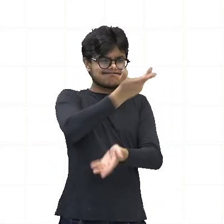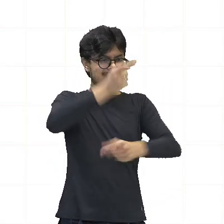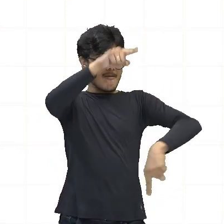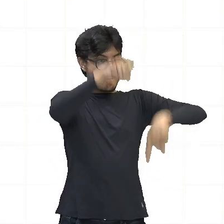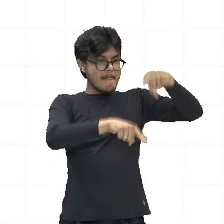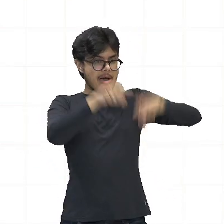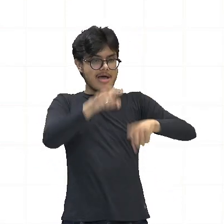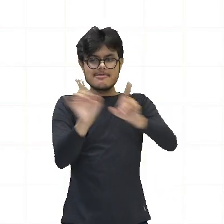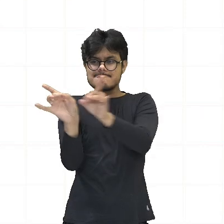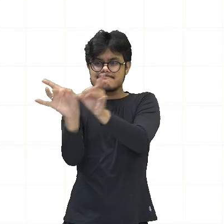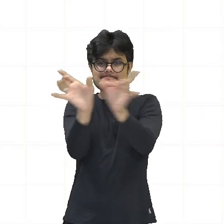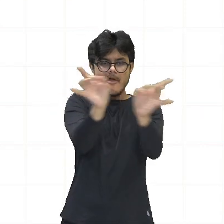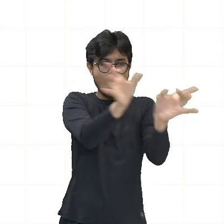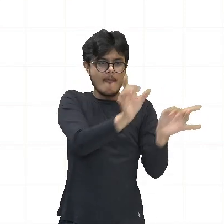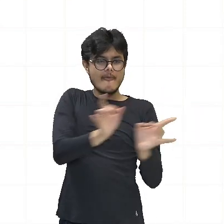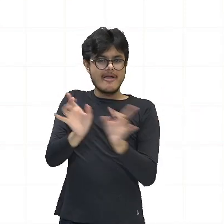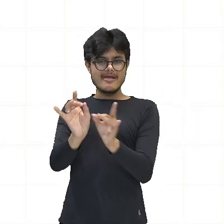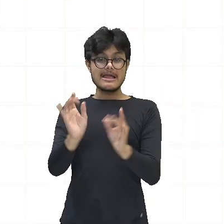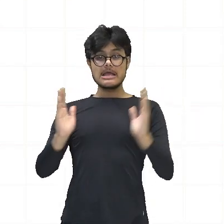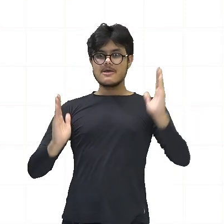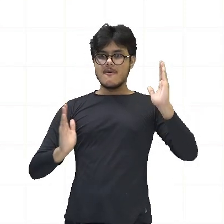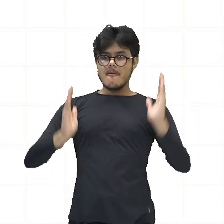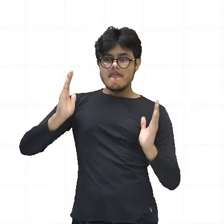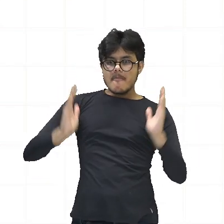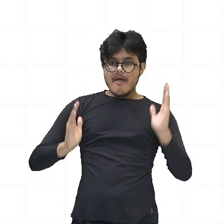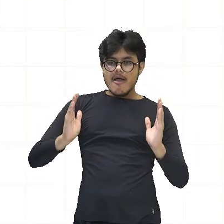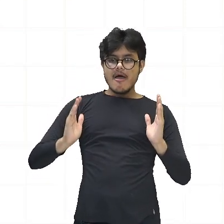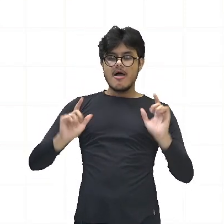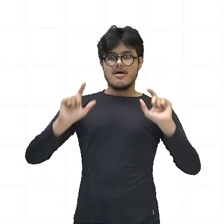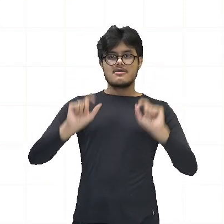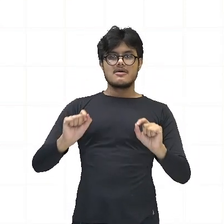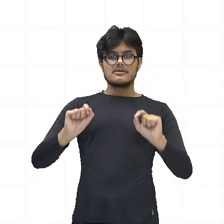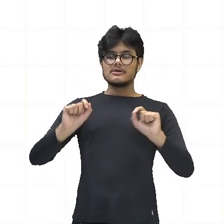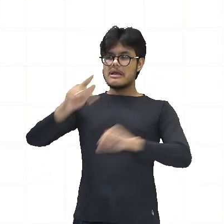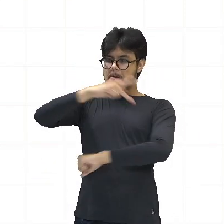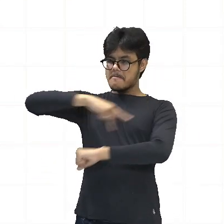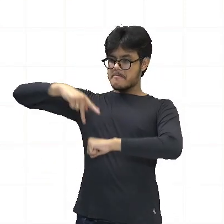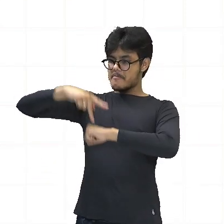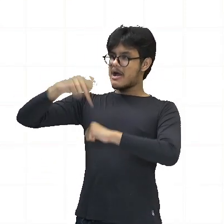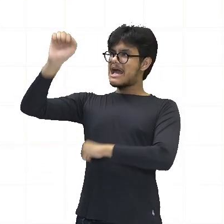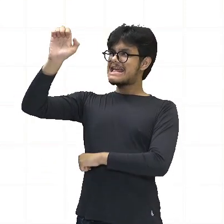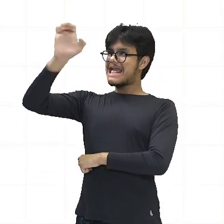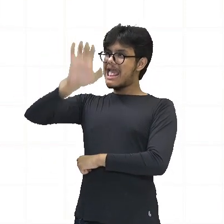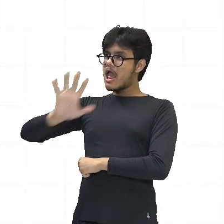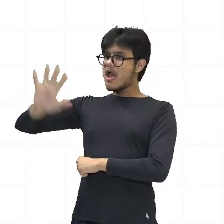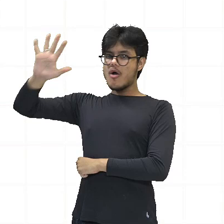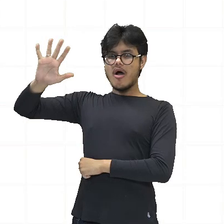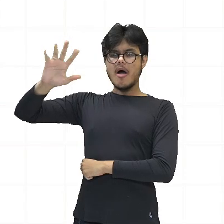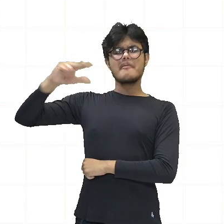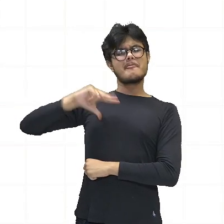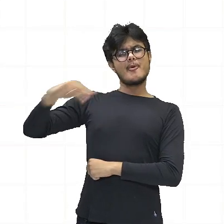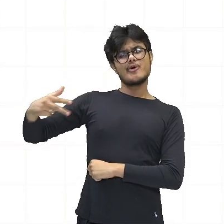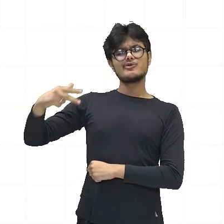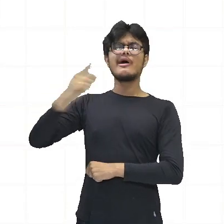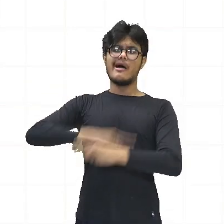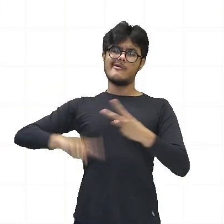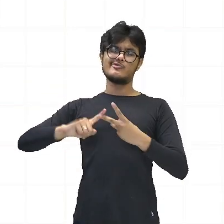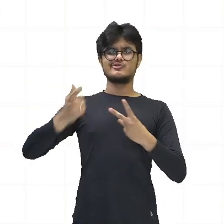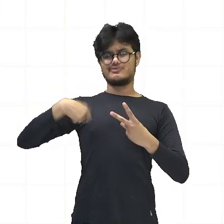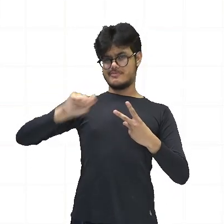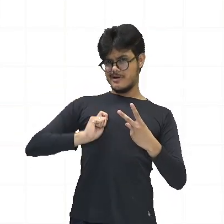produtos. Então, nesse período, as potências econômicas europeias, como Portugal,